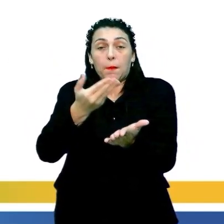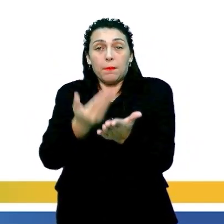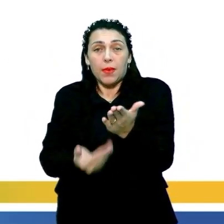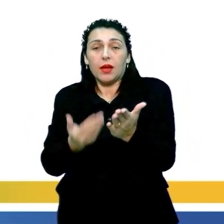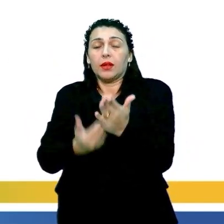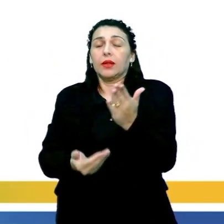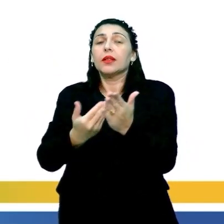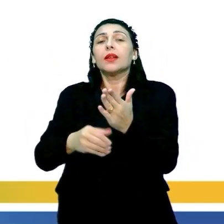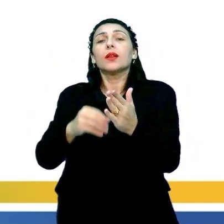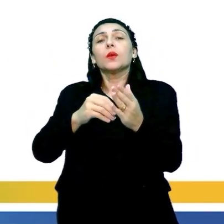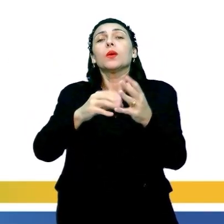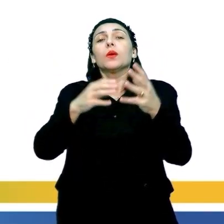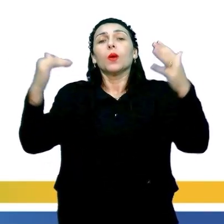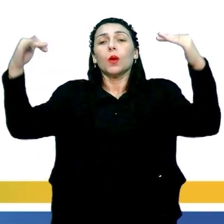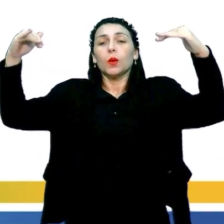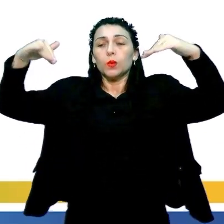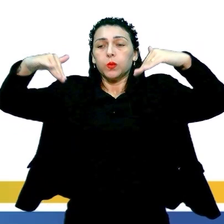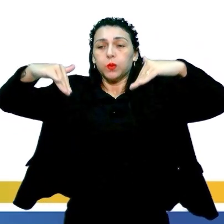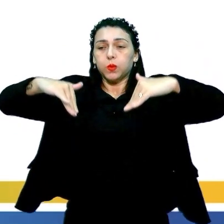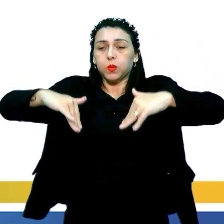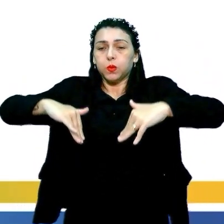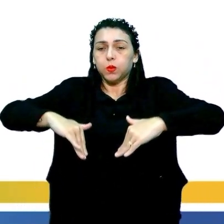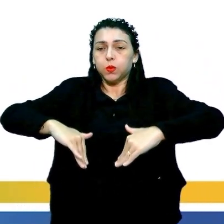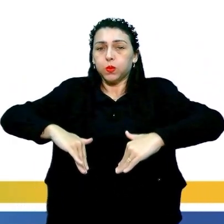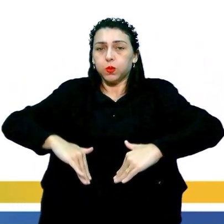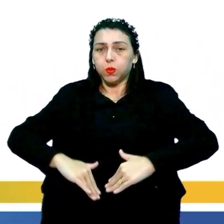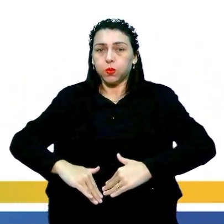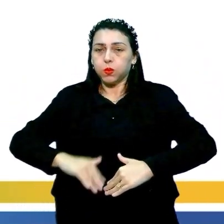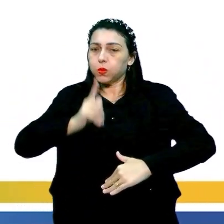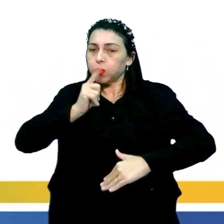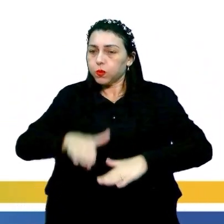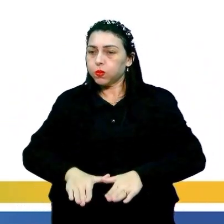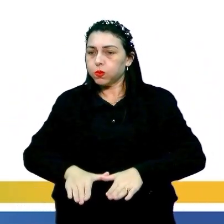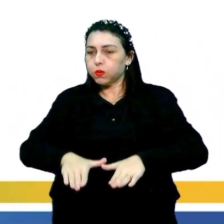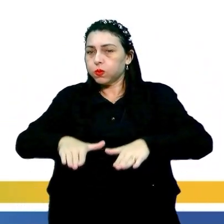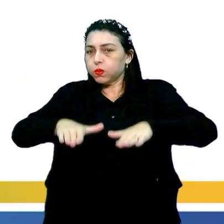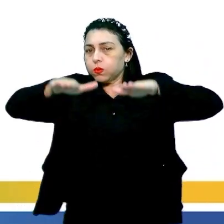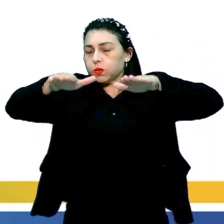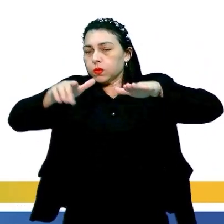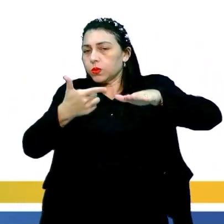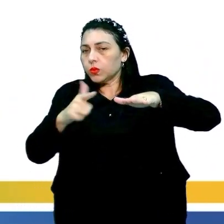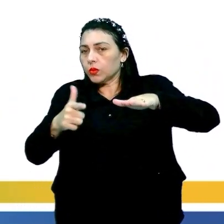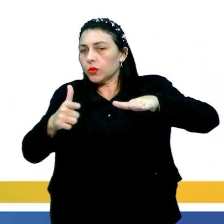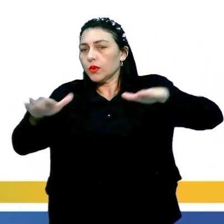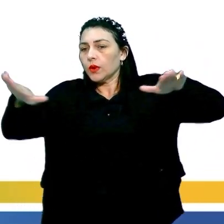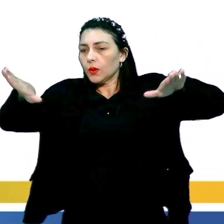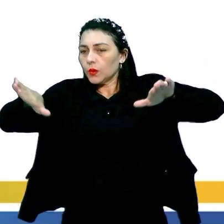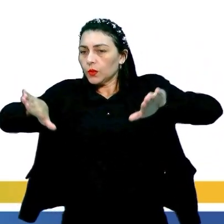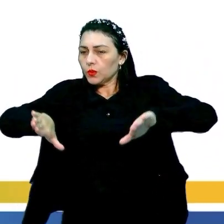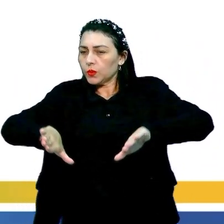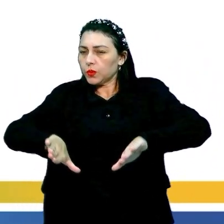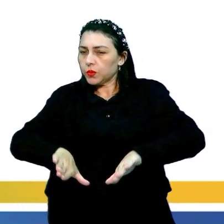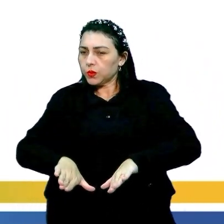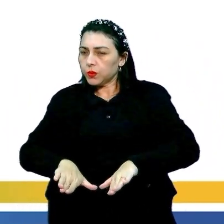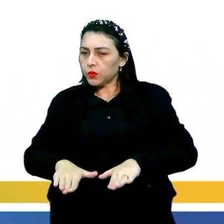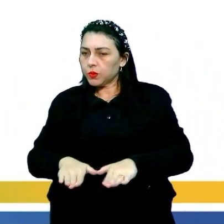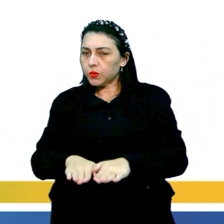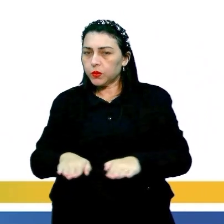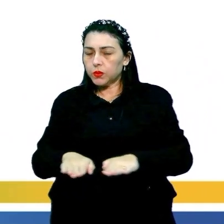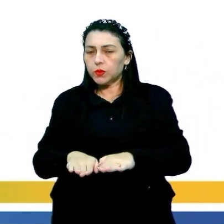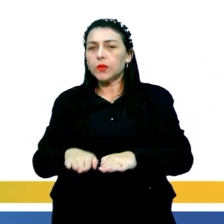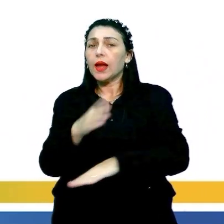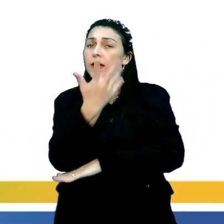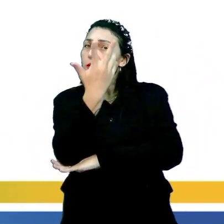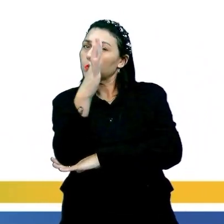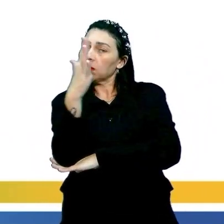humana, e o assoreamento, onde as margens dos rios, que não possuem, digamos assim, a chamada mata ciliar, que são as